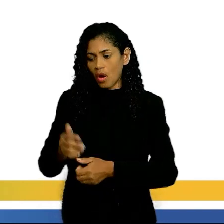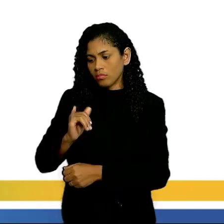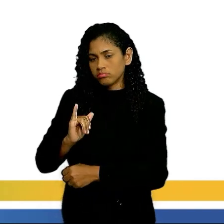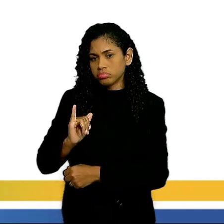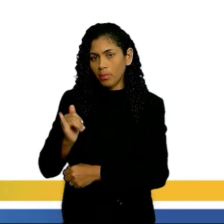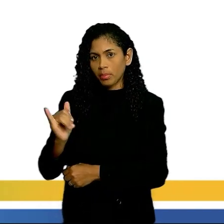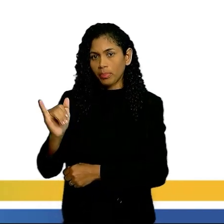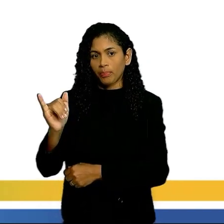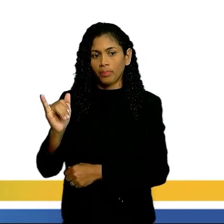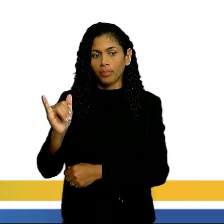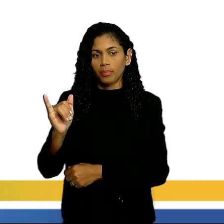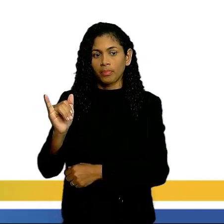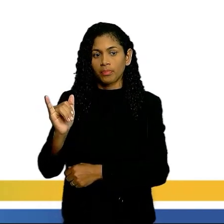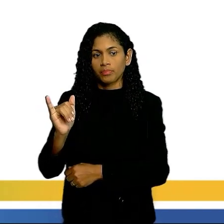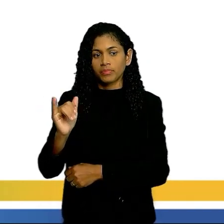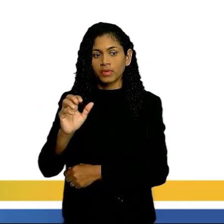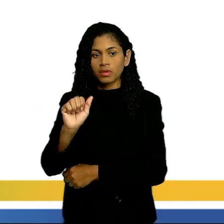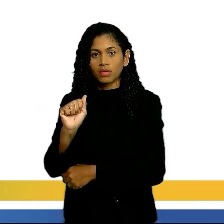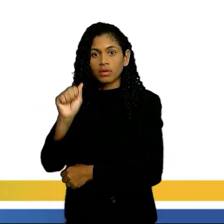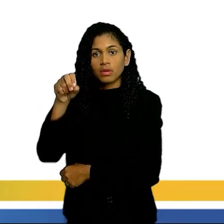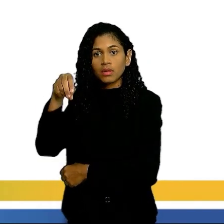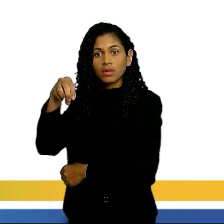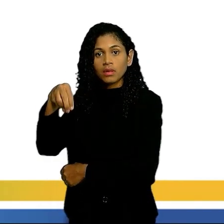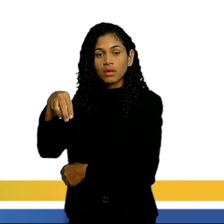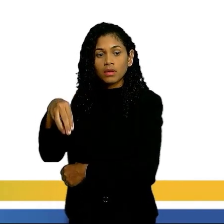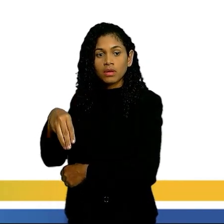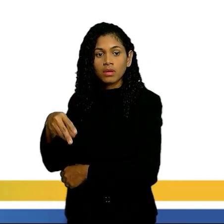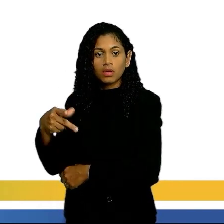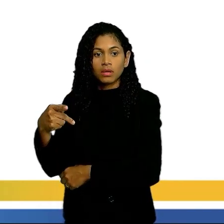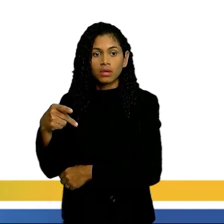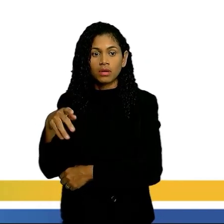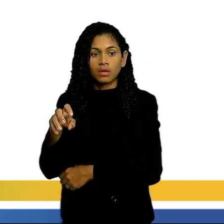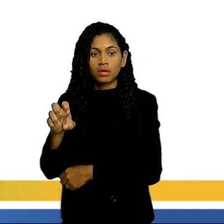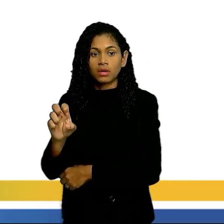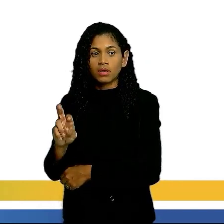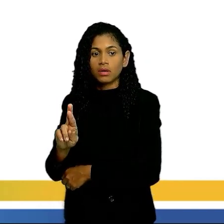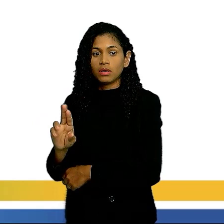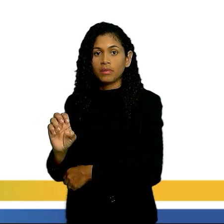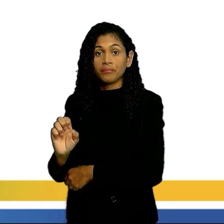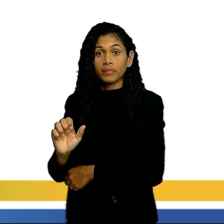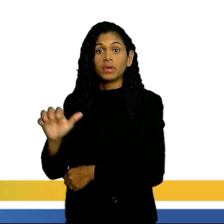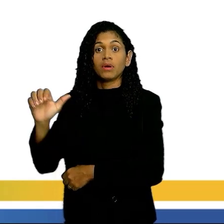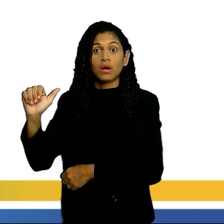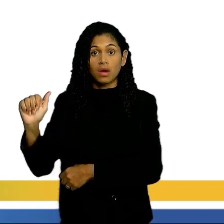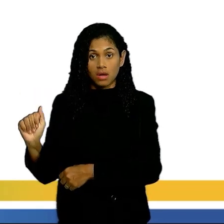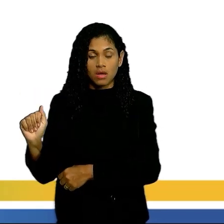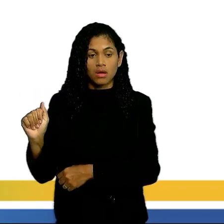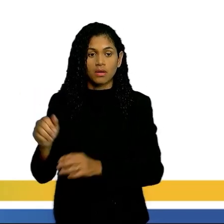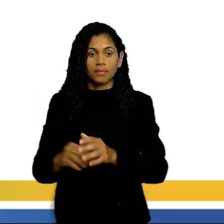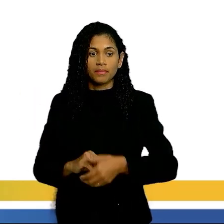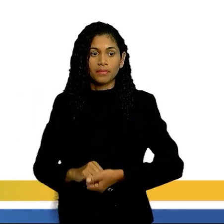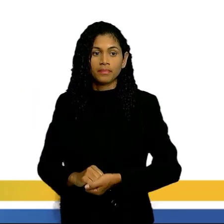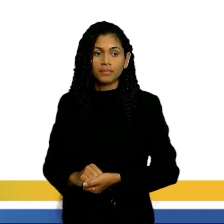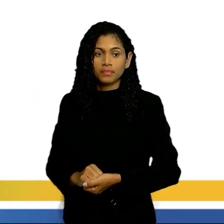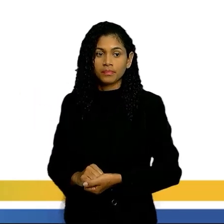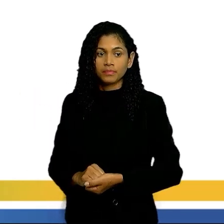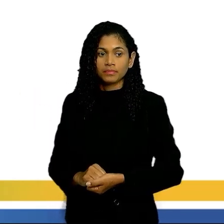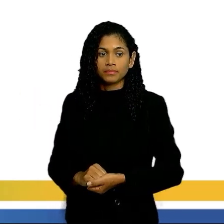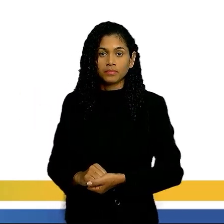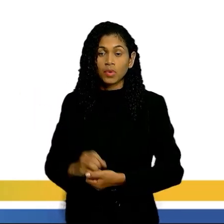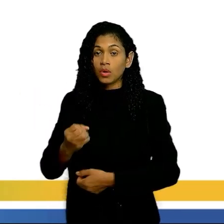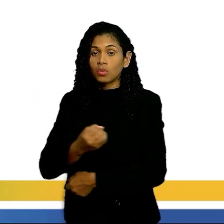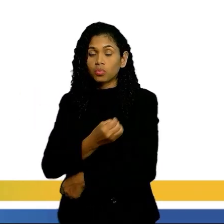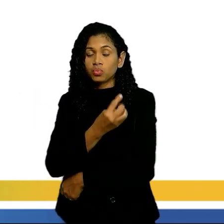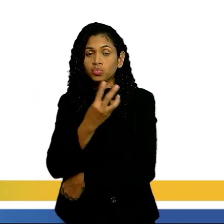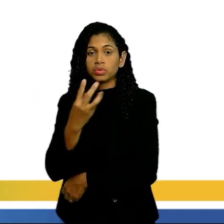Corrente elétrica, tá? Vamos trabalhar com amperes, que é representado pelo símbolo A. Quantidade de